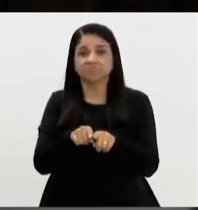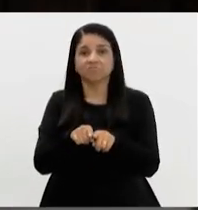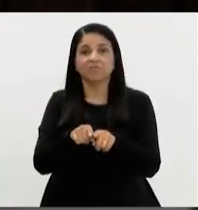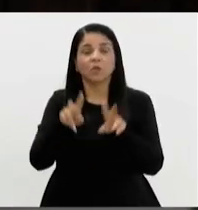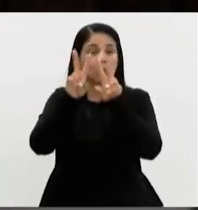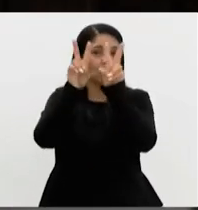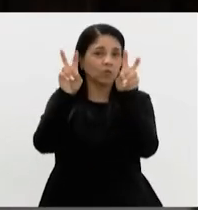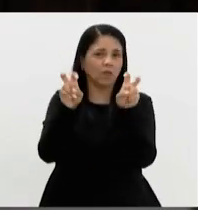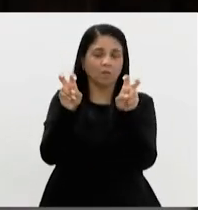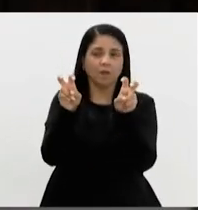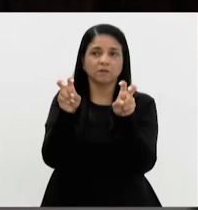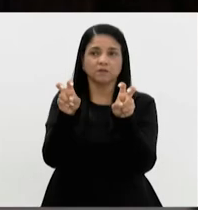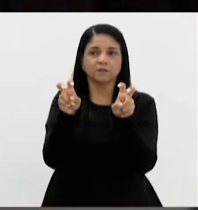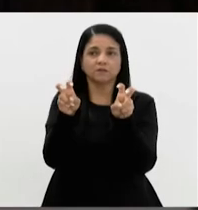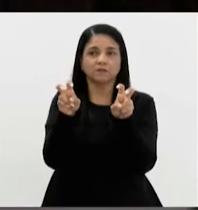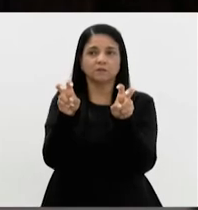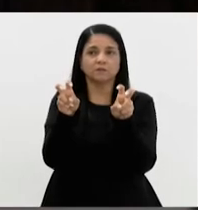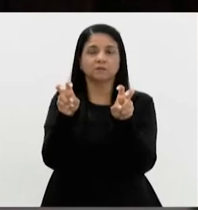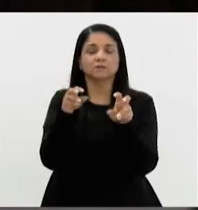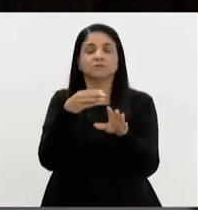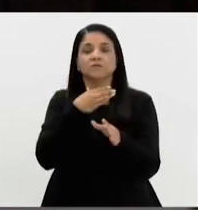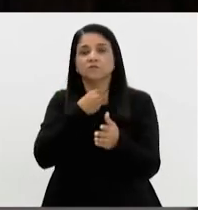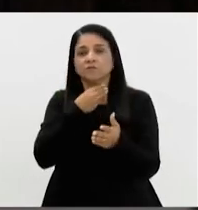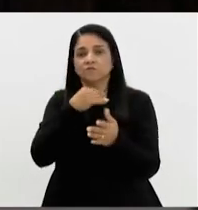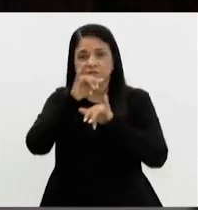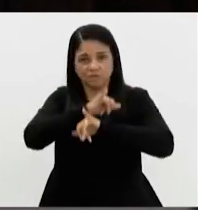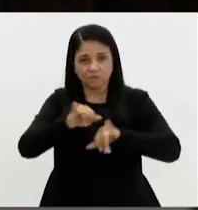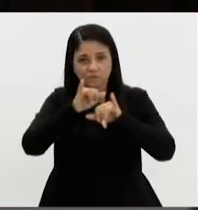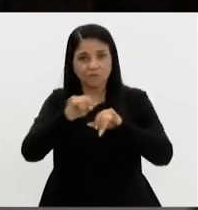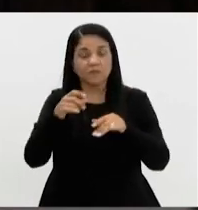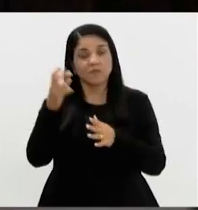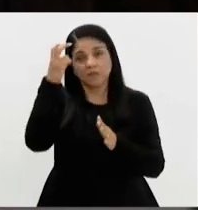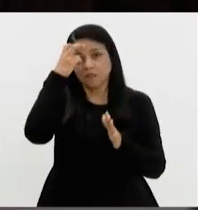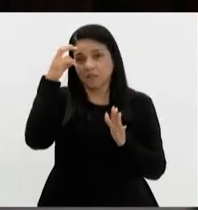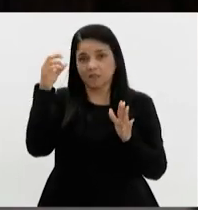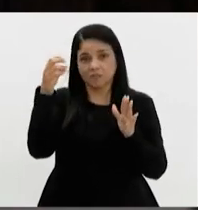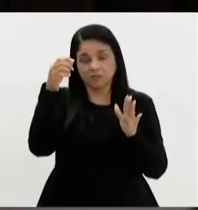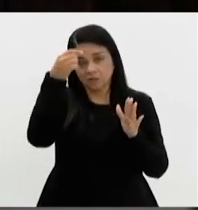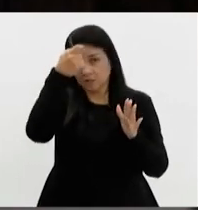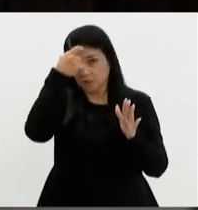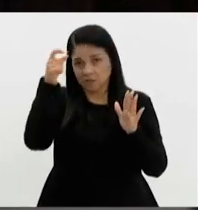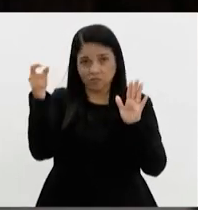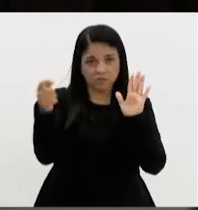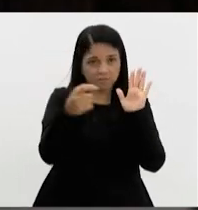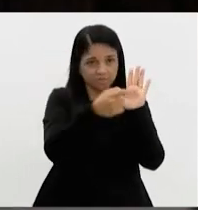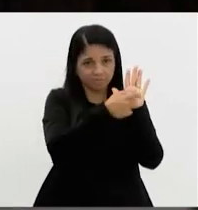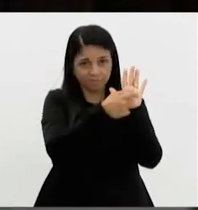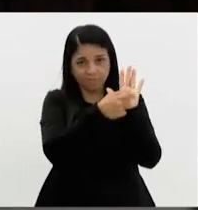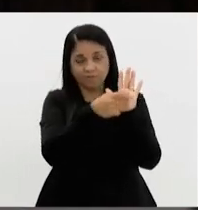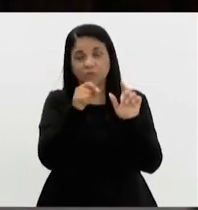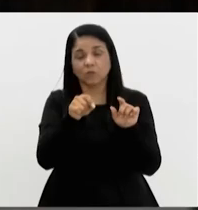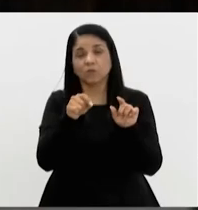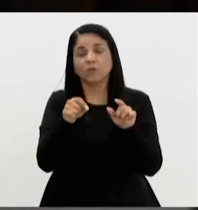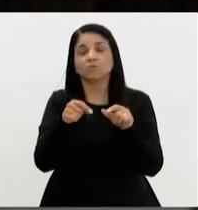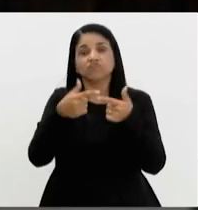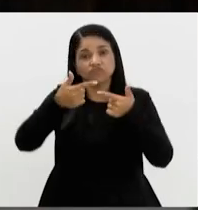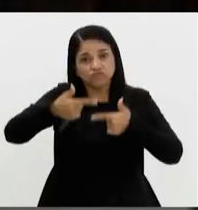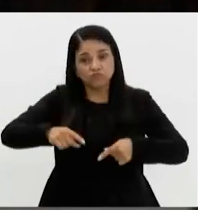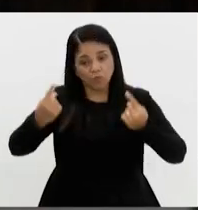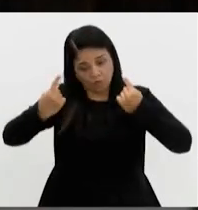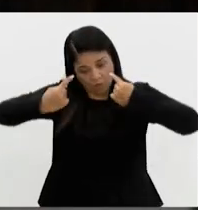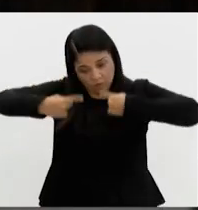tema das Deep fakes e também da Inteligência Artificial que vieram realmente a tornar mais